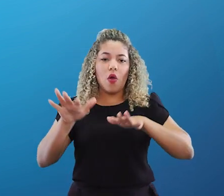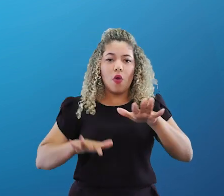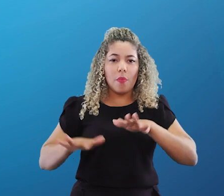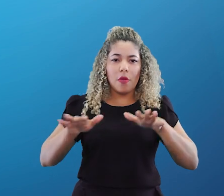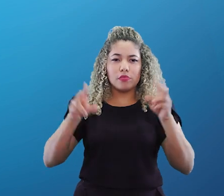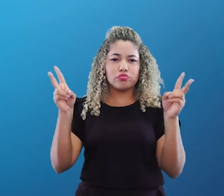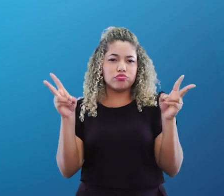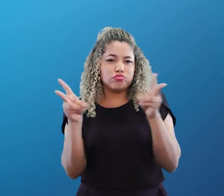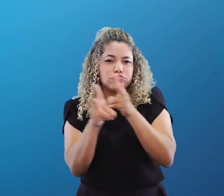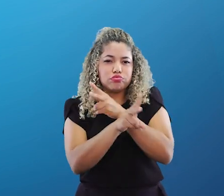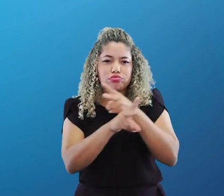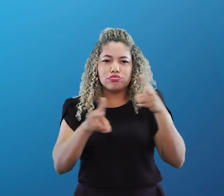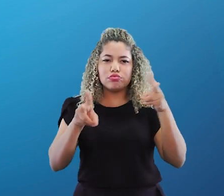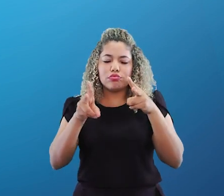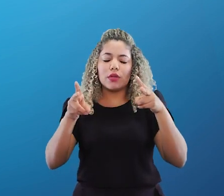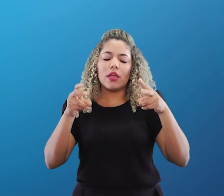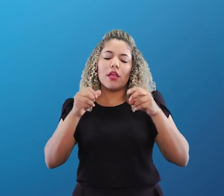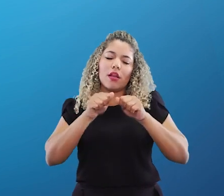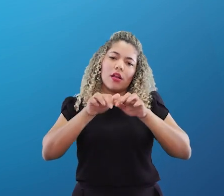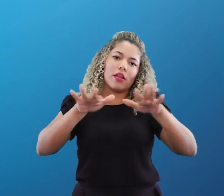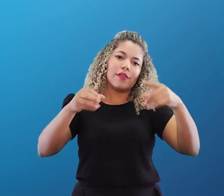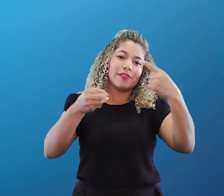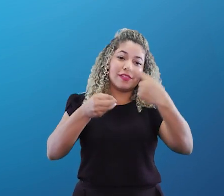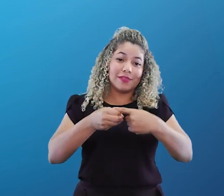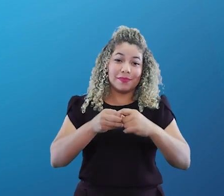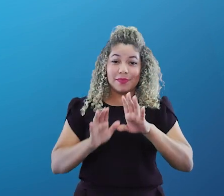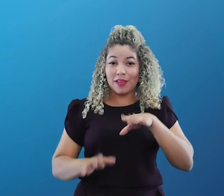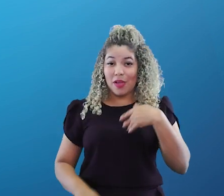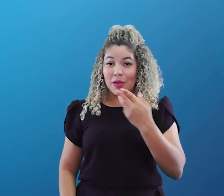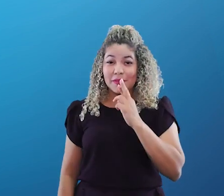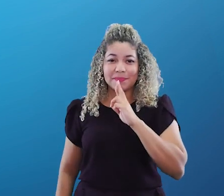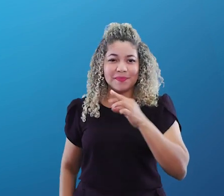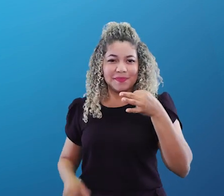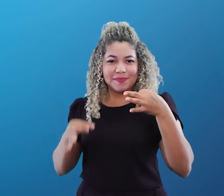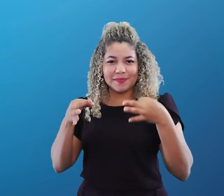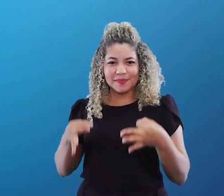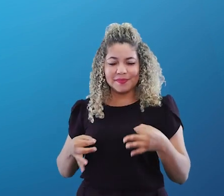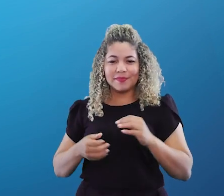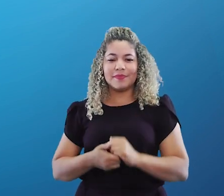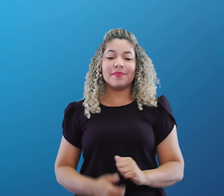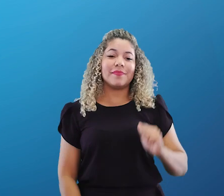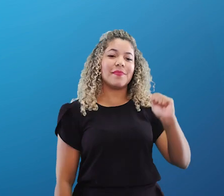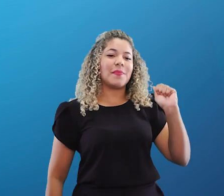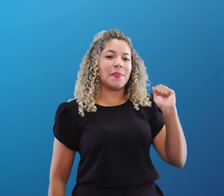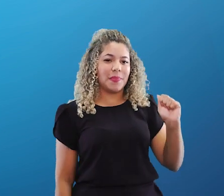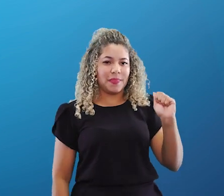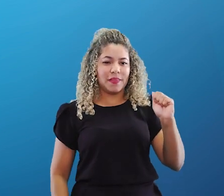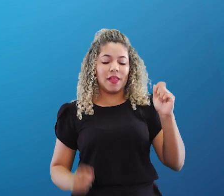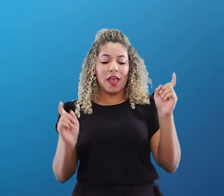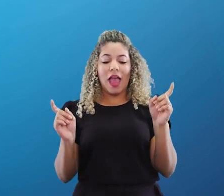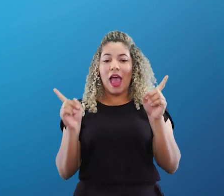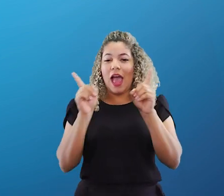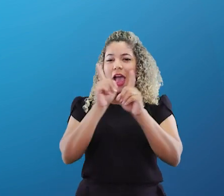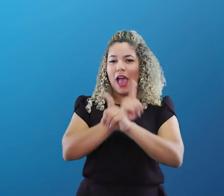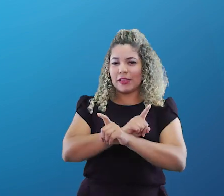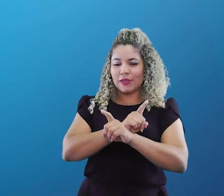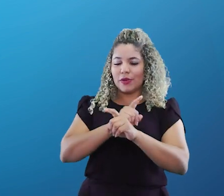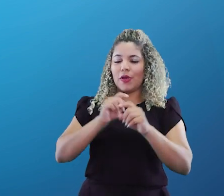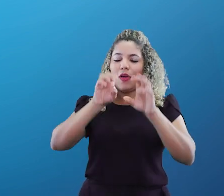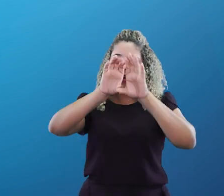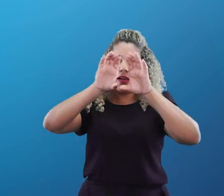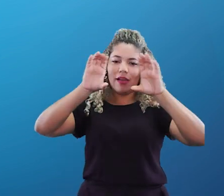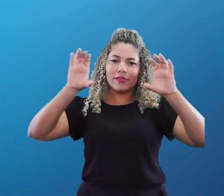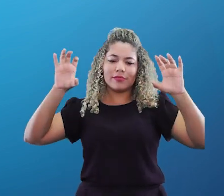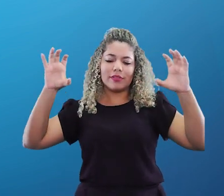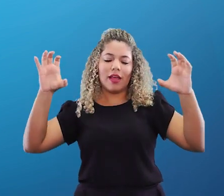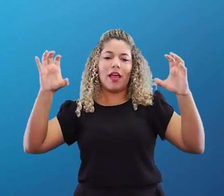ventos alísios para as cidades. Qual é a nossa resposta correta? Letra A. A inversão das camadas de ar na